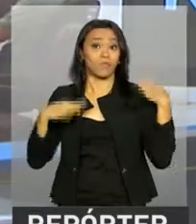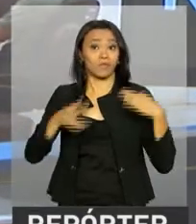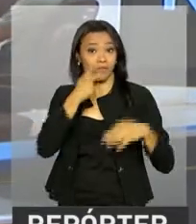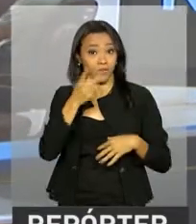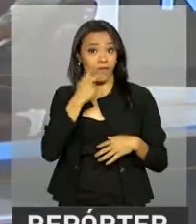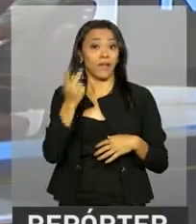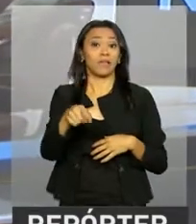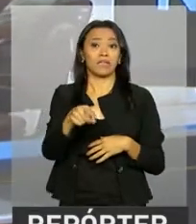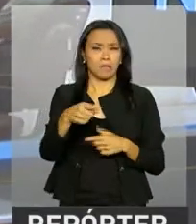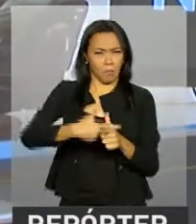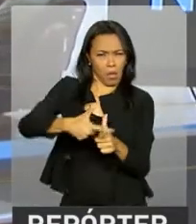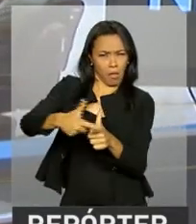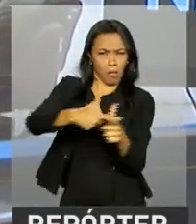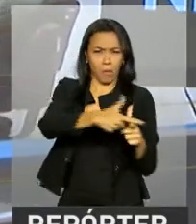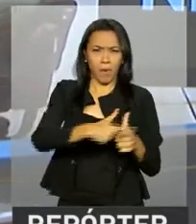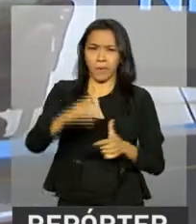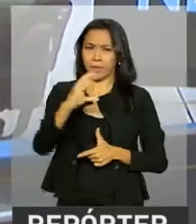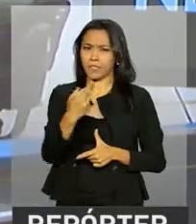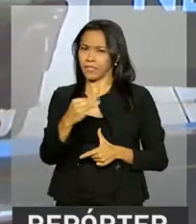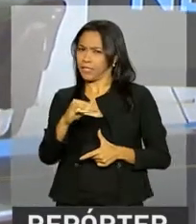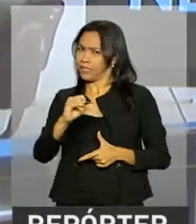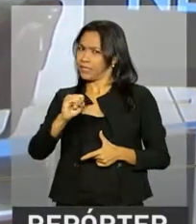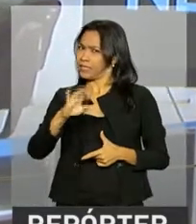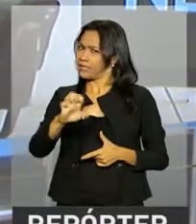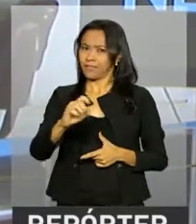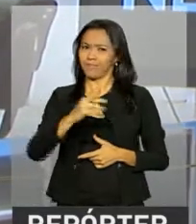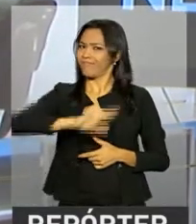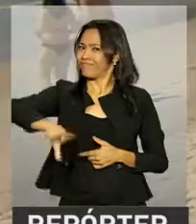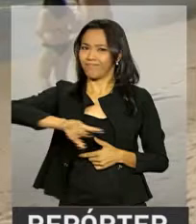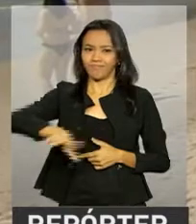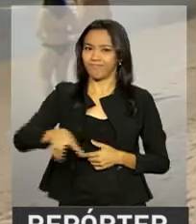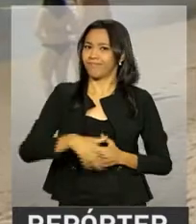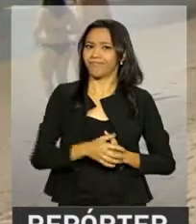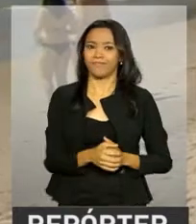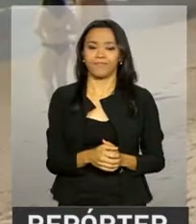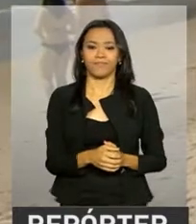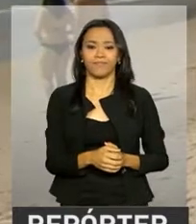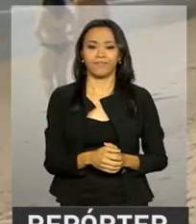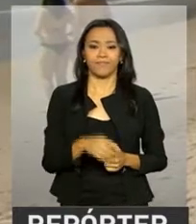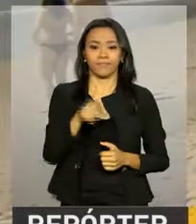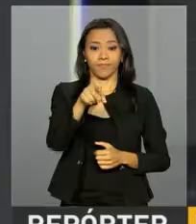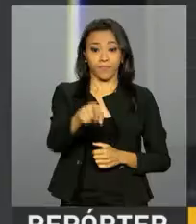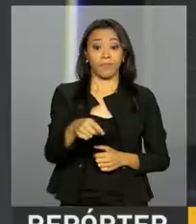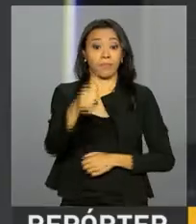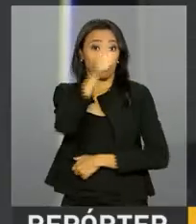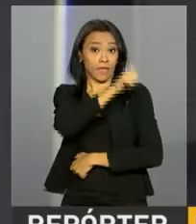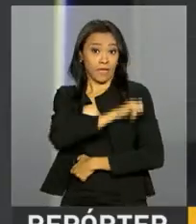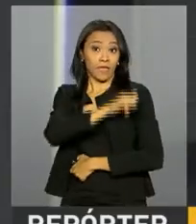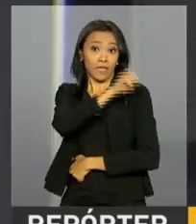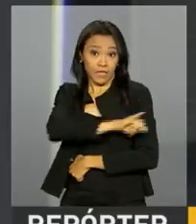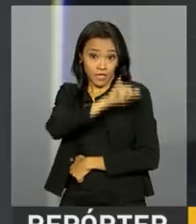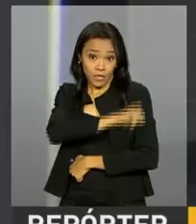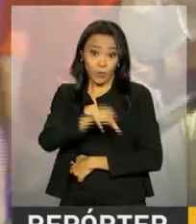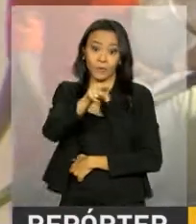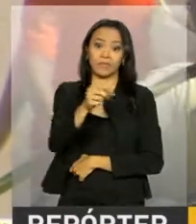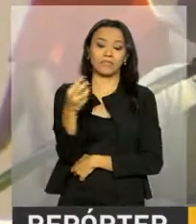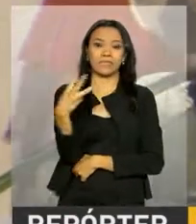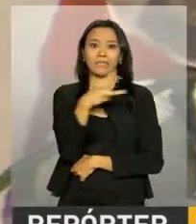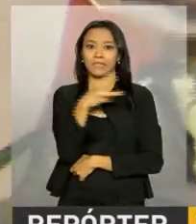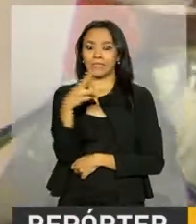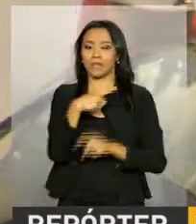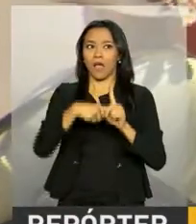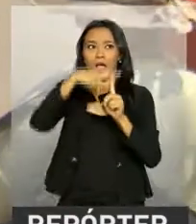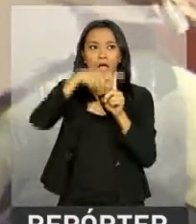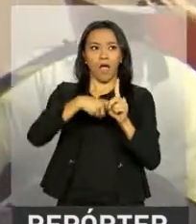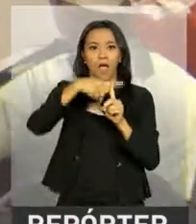contramão da crise gerando cada dia mais empregos rio de janeiro 33 graus mas a sensação